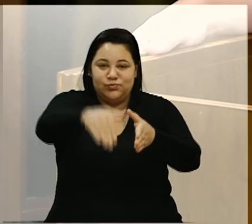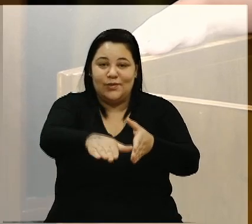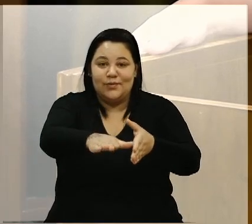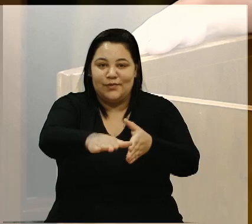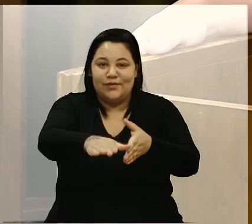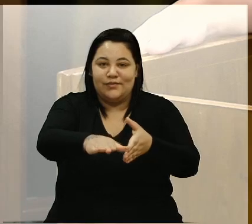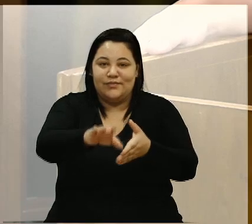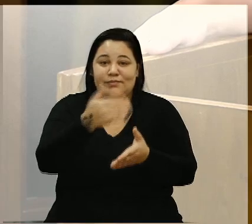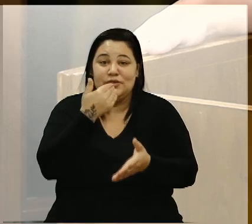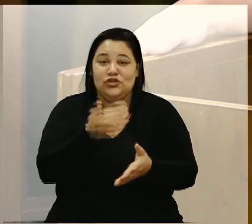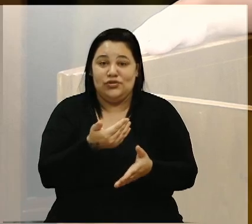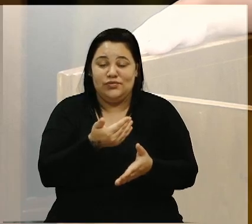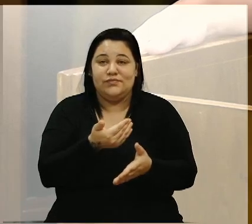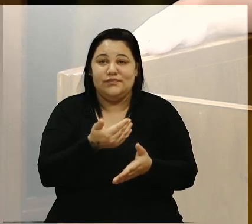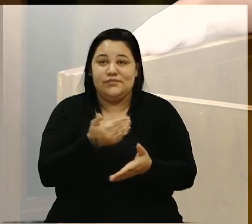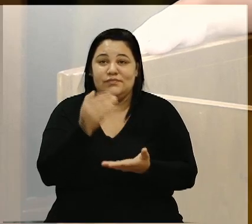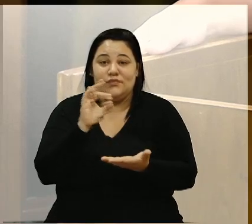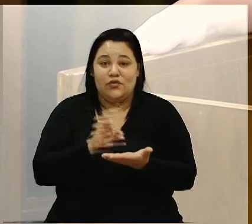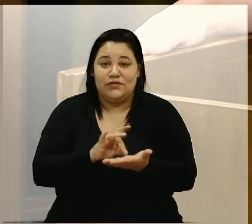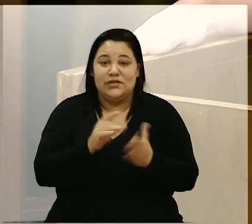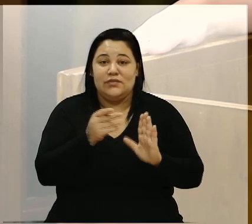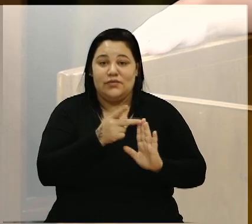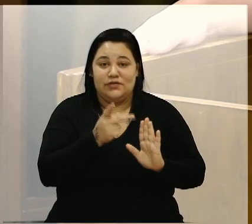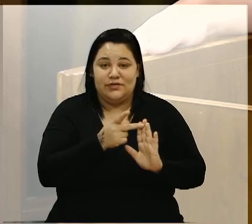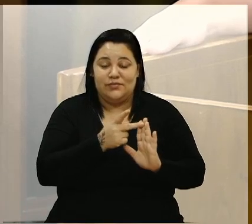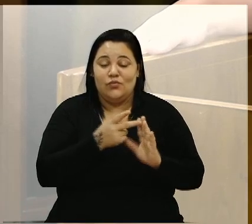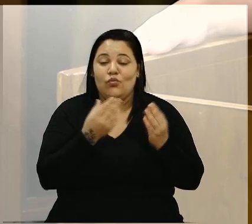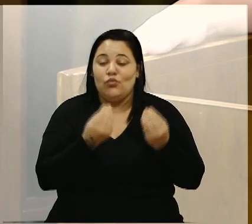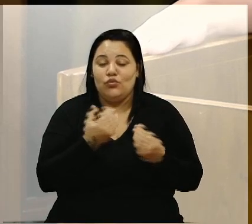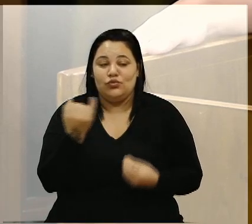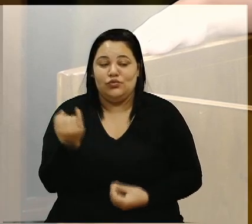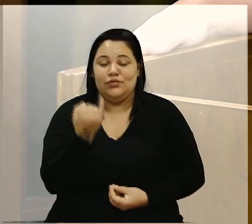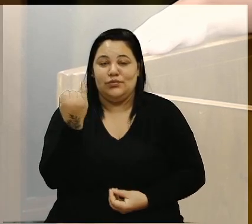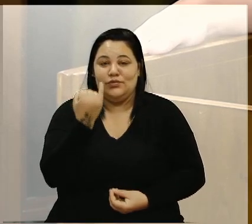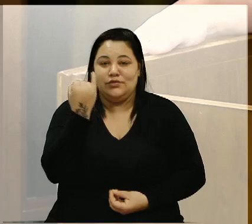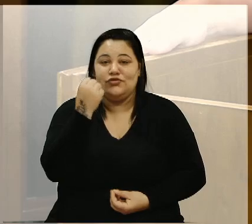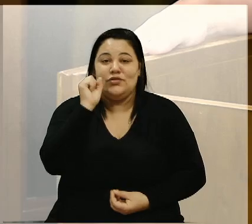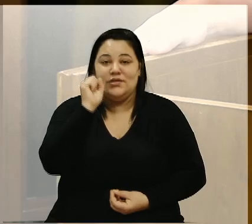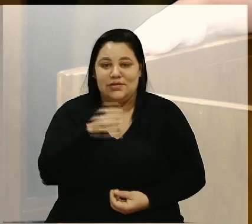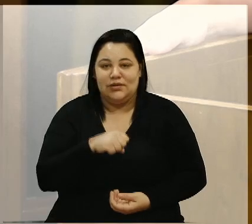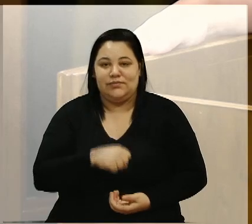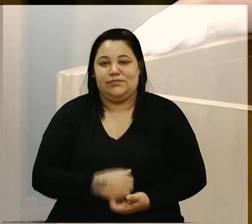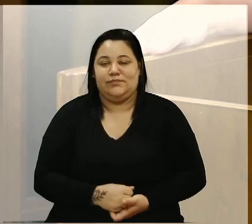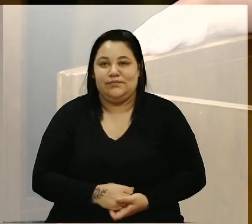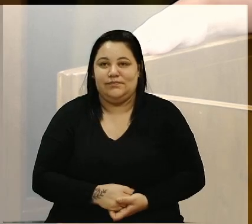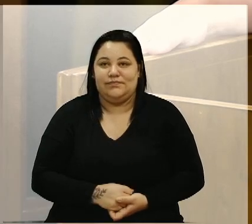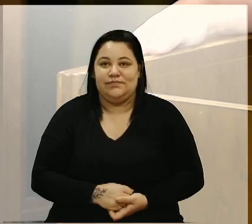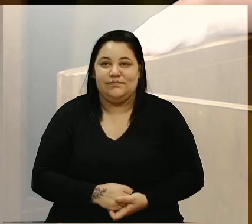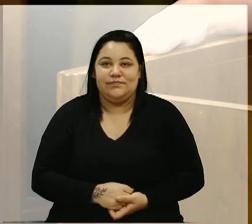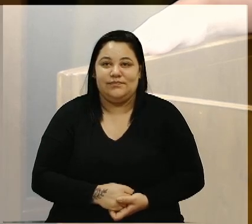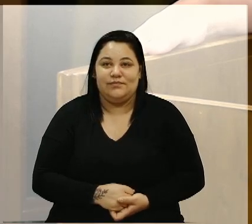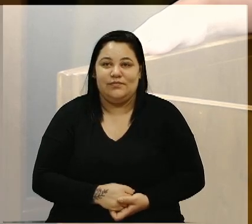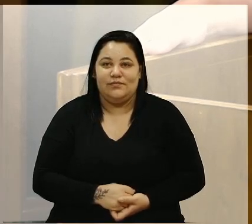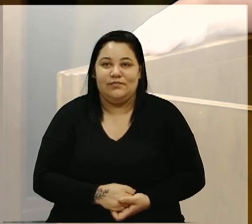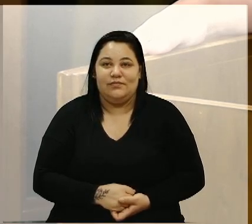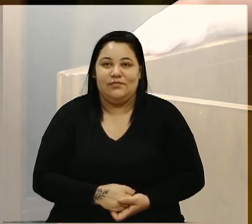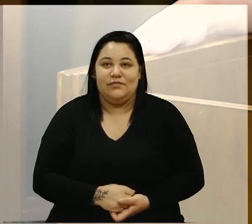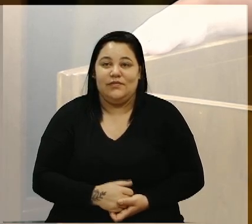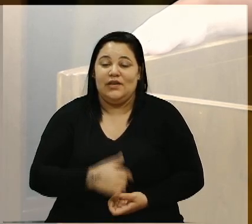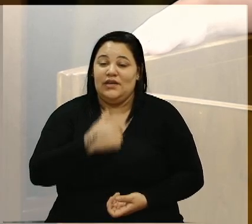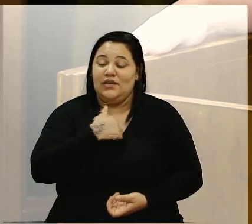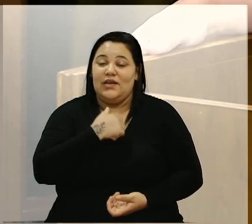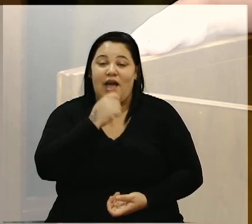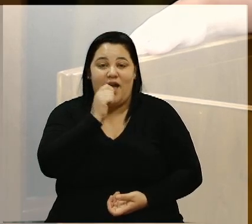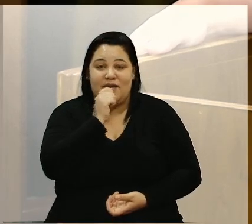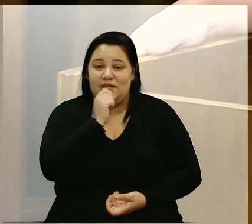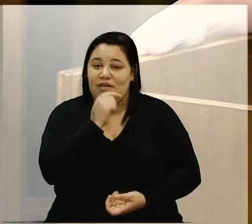protocolados, de extrema importância, que eu não fui beneficiado